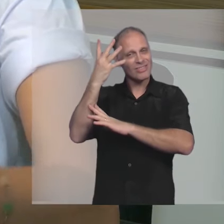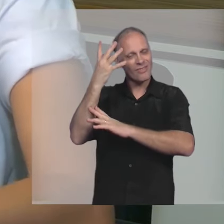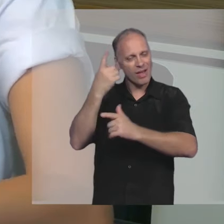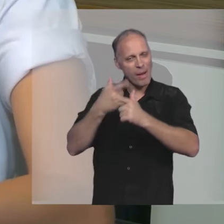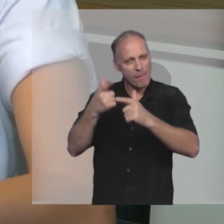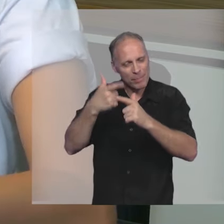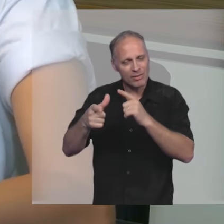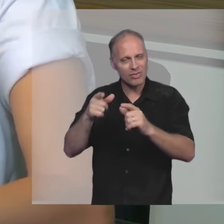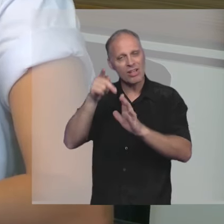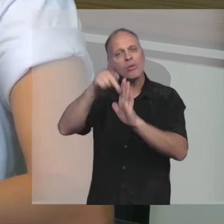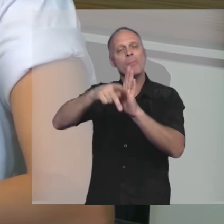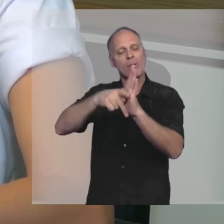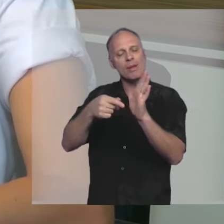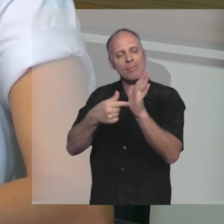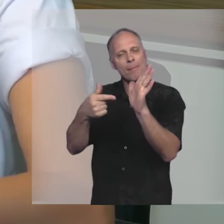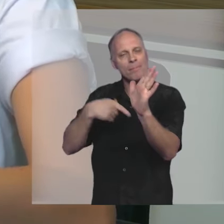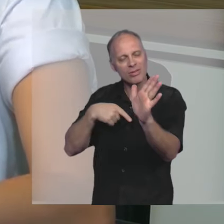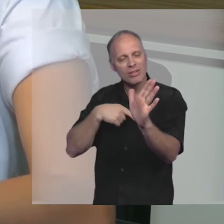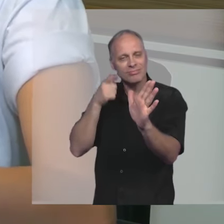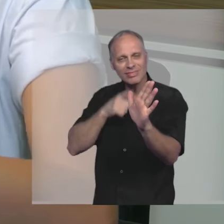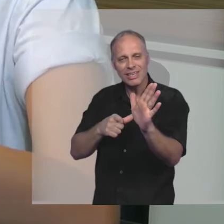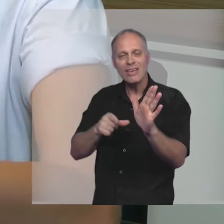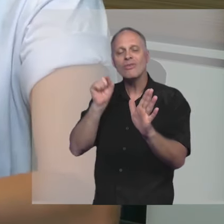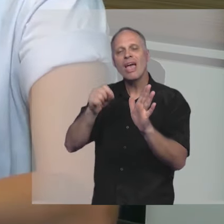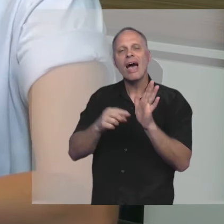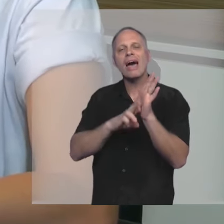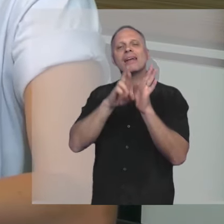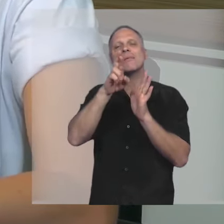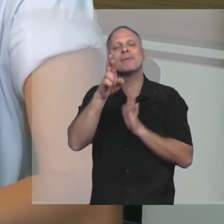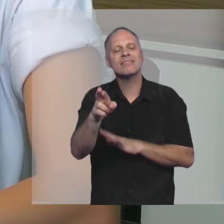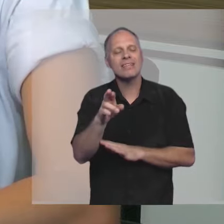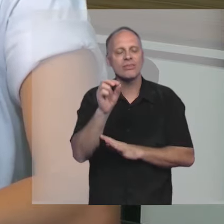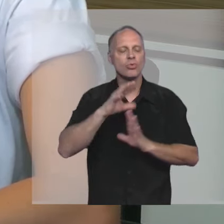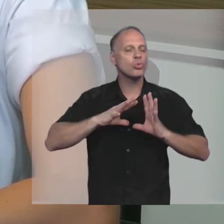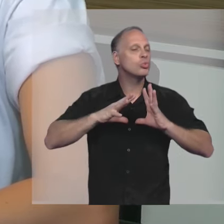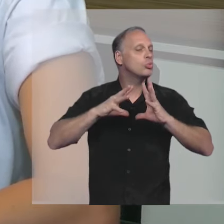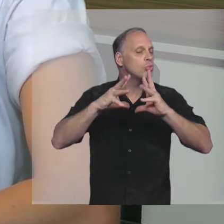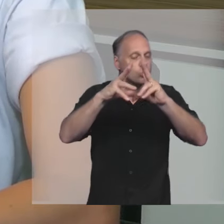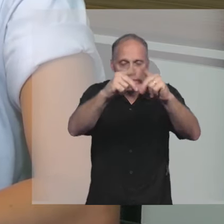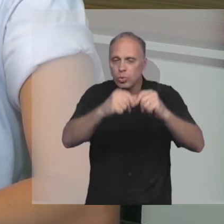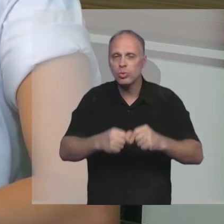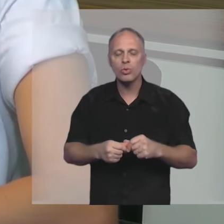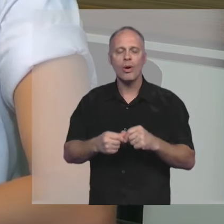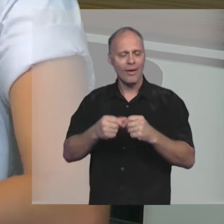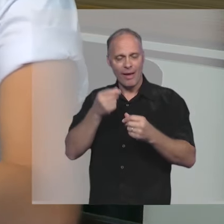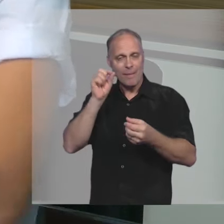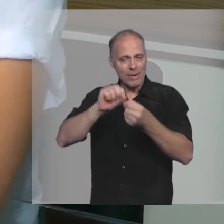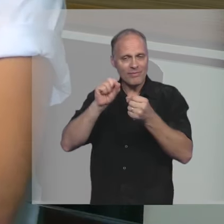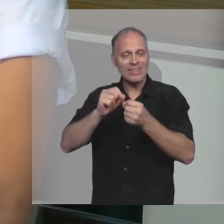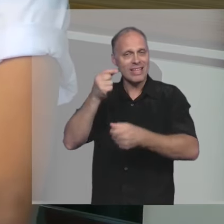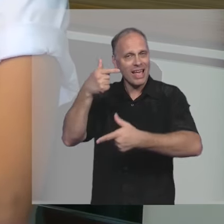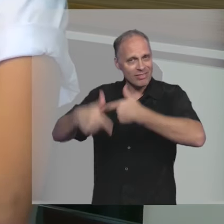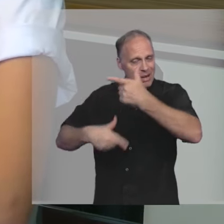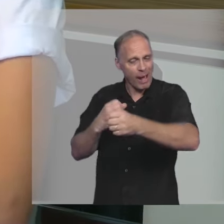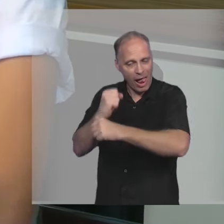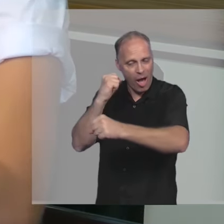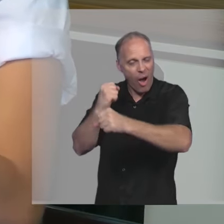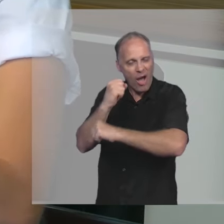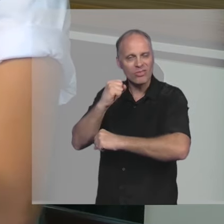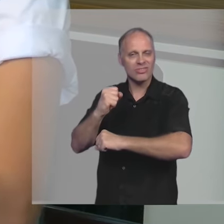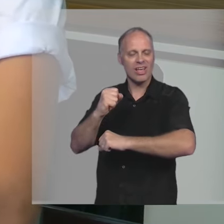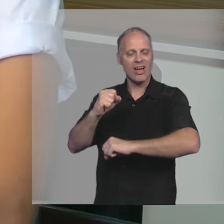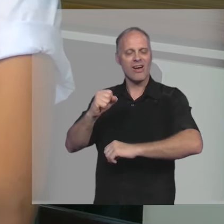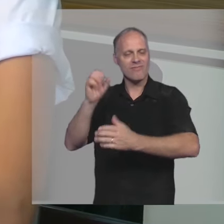para solucionar um determinado projeto. E o projeto nada mais é do que a representação de tudo isso para ir para a obra,